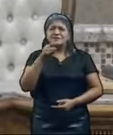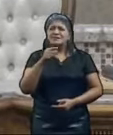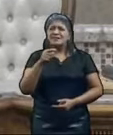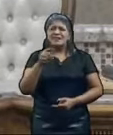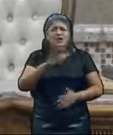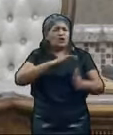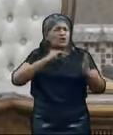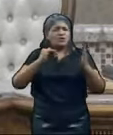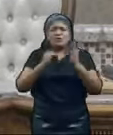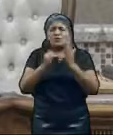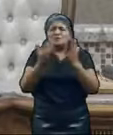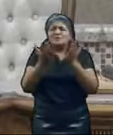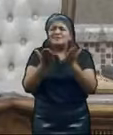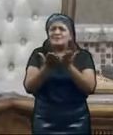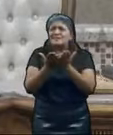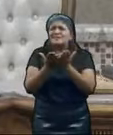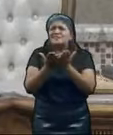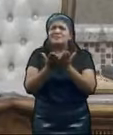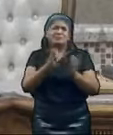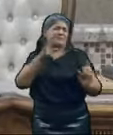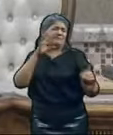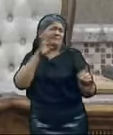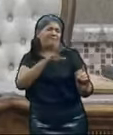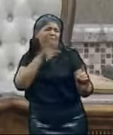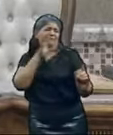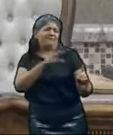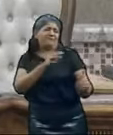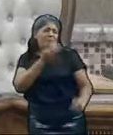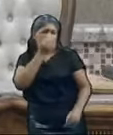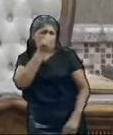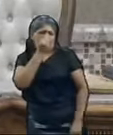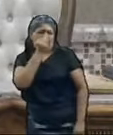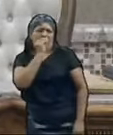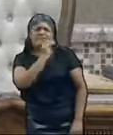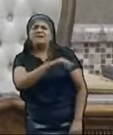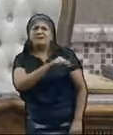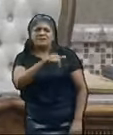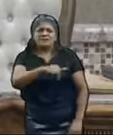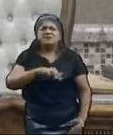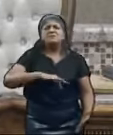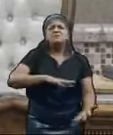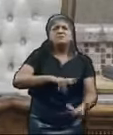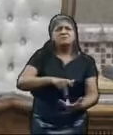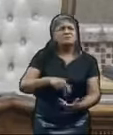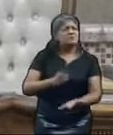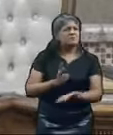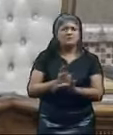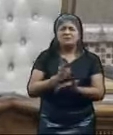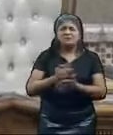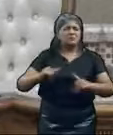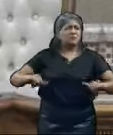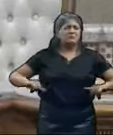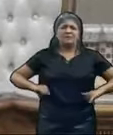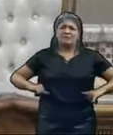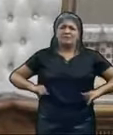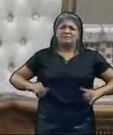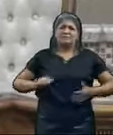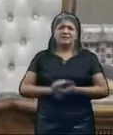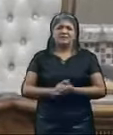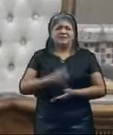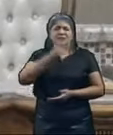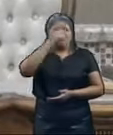A Perseguição por causa do Evangelho pelos irmãos que Os Religiosos